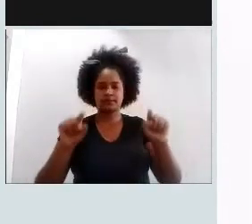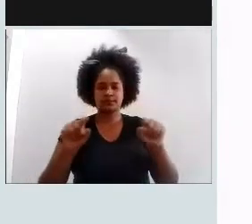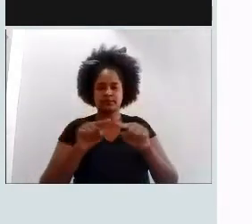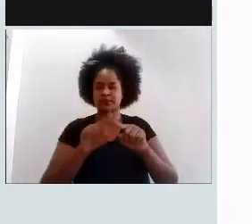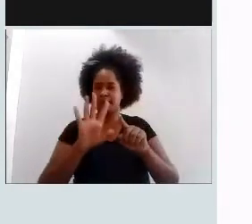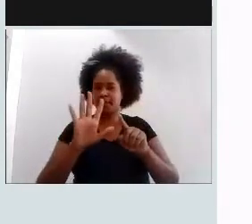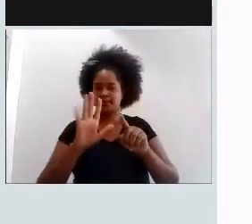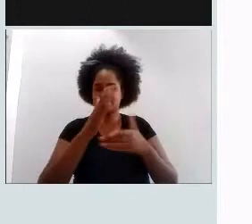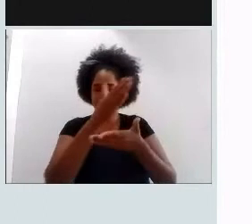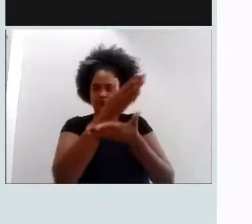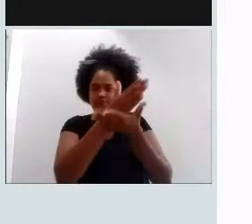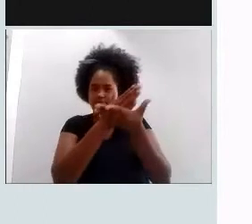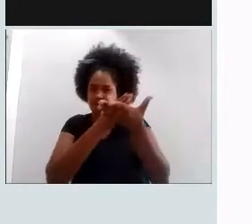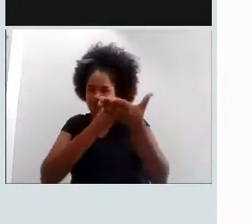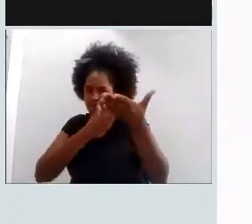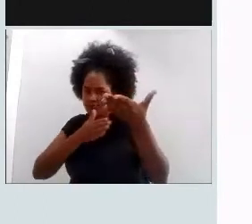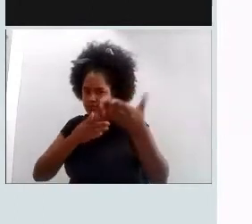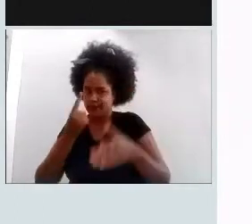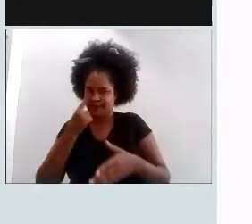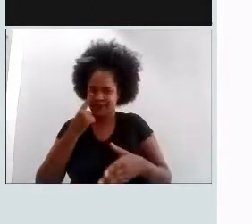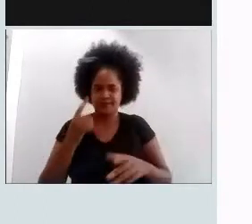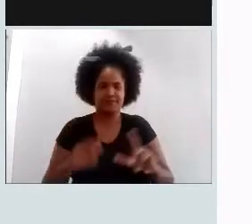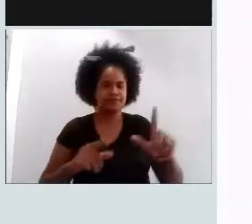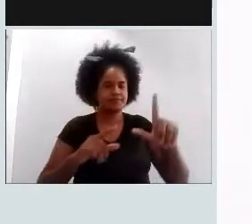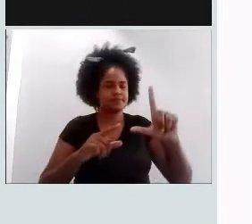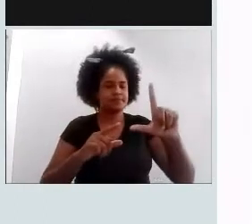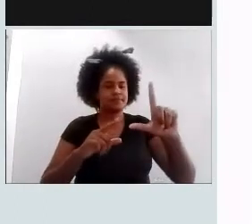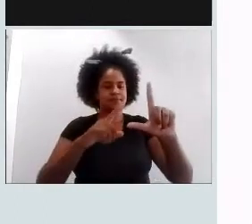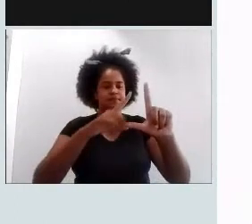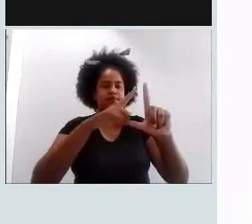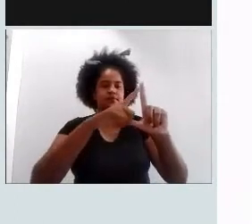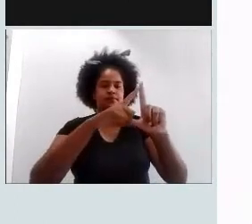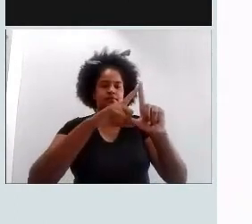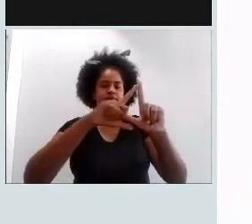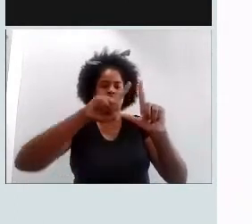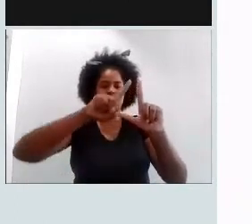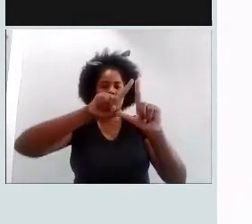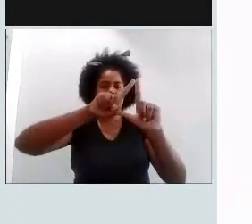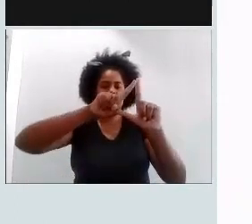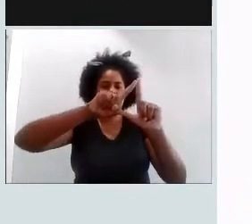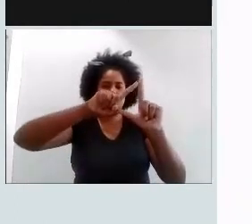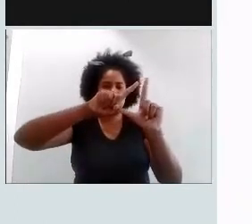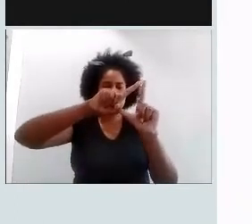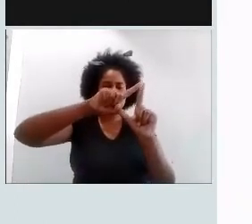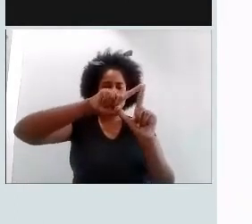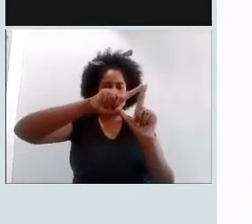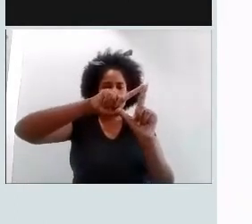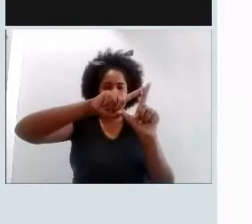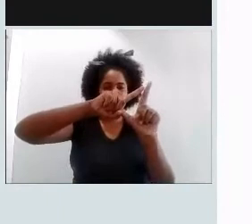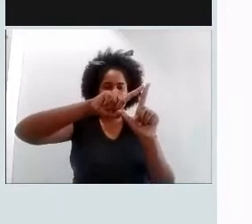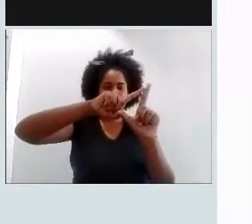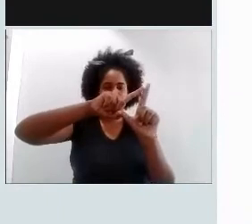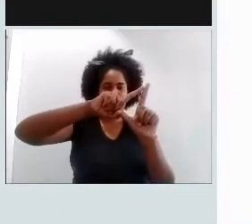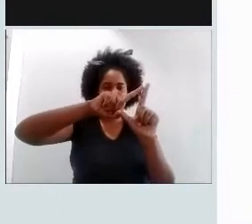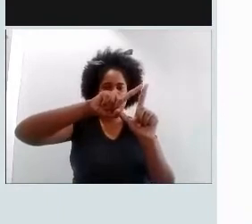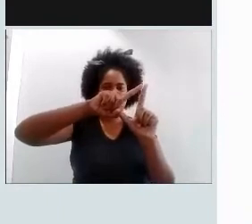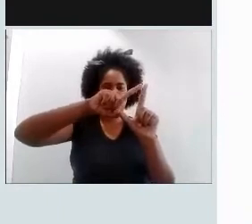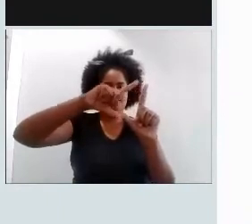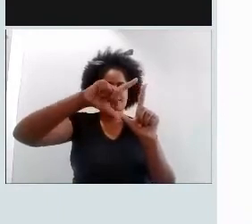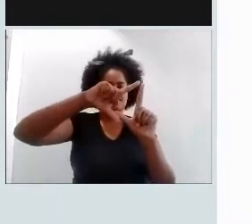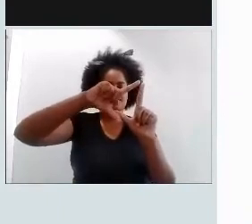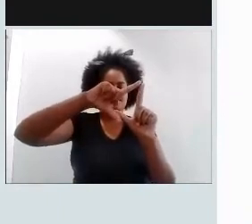que pela diagonal, e nisso ele formou dois triângulos, certo? Um triângulo